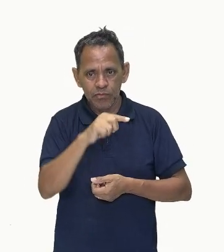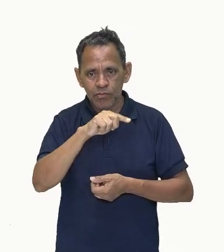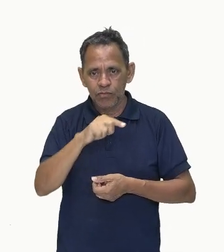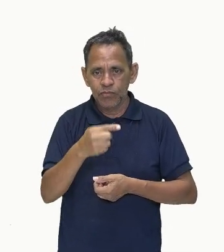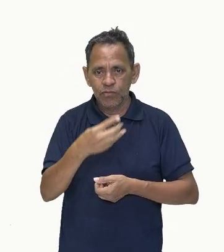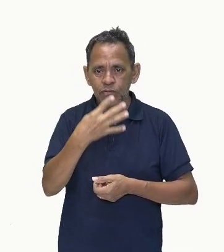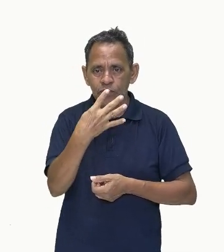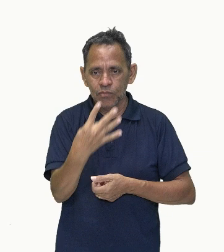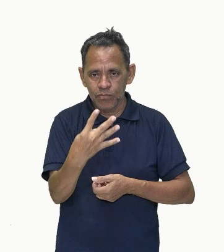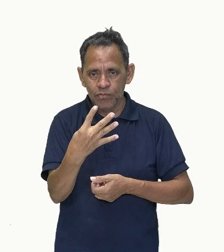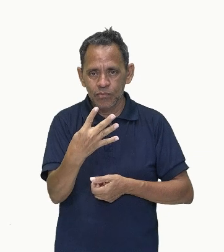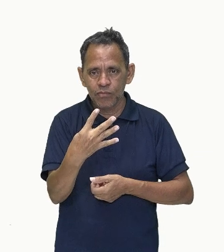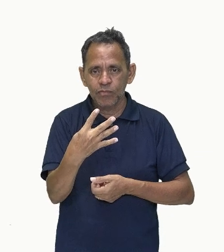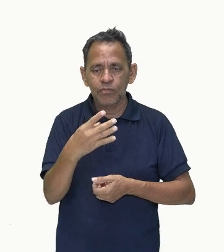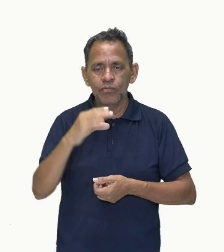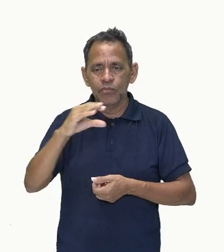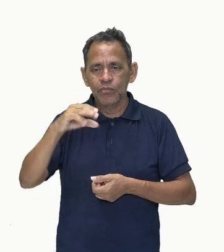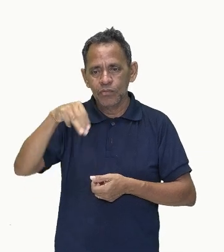31,4